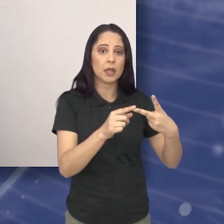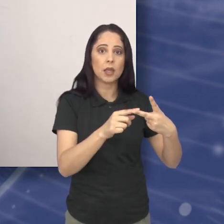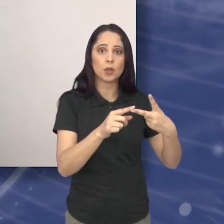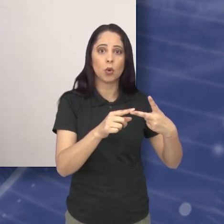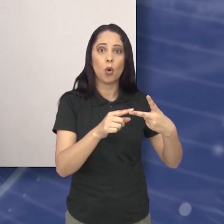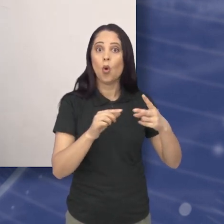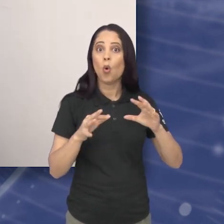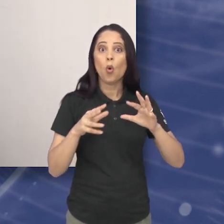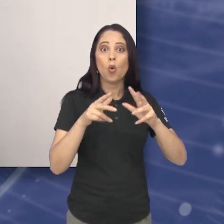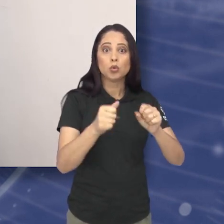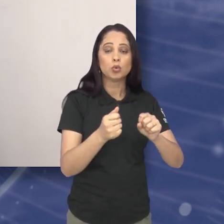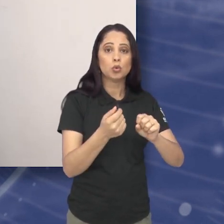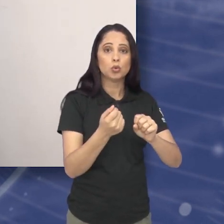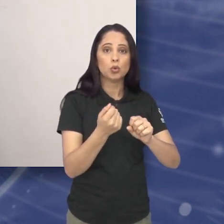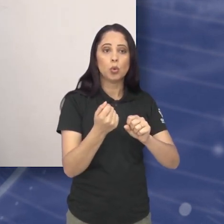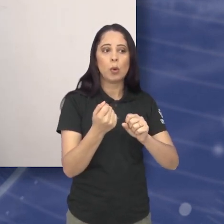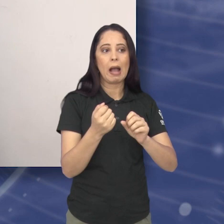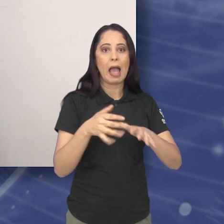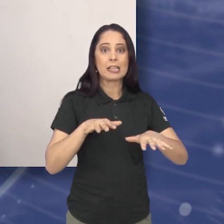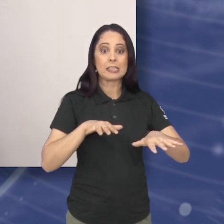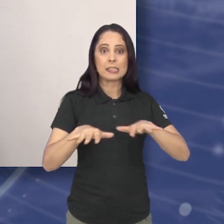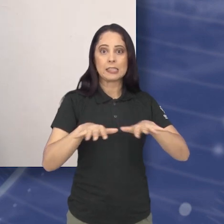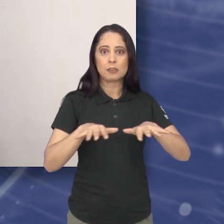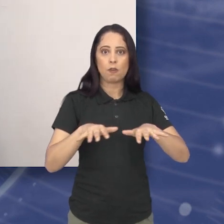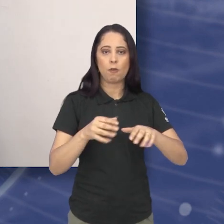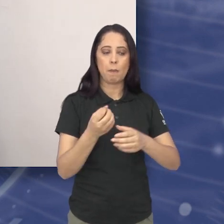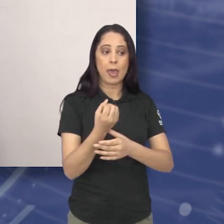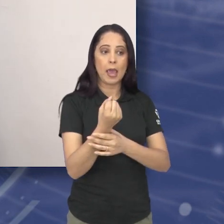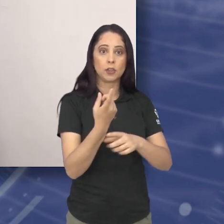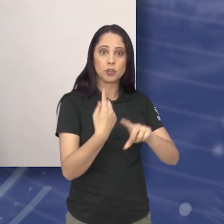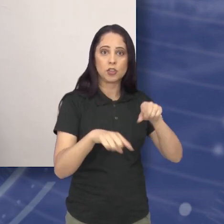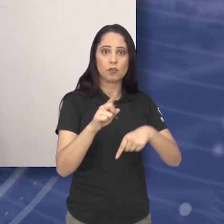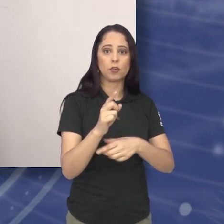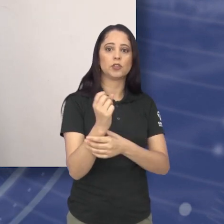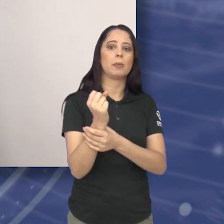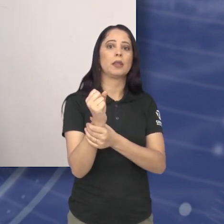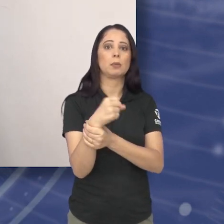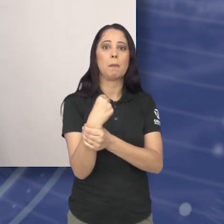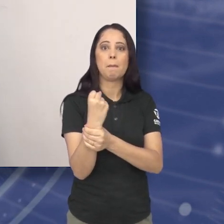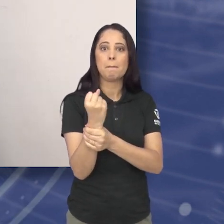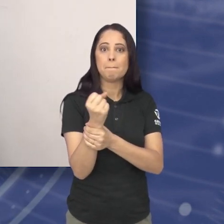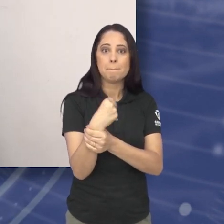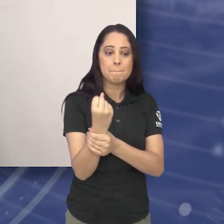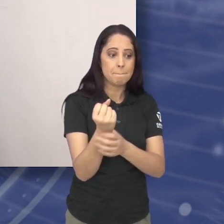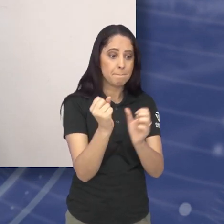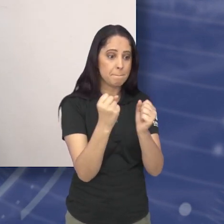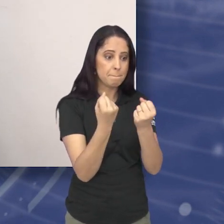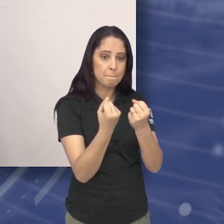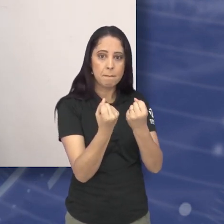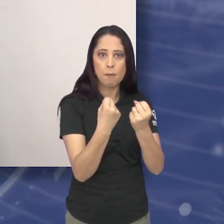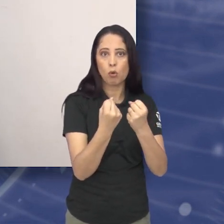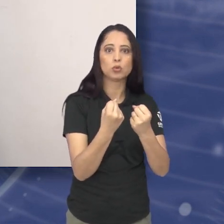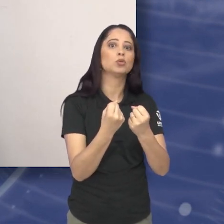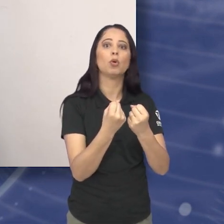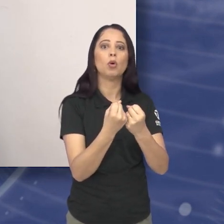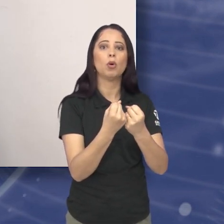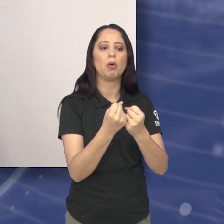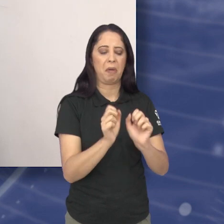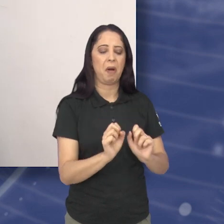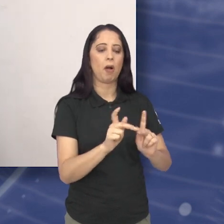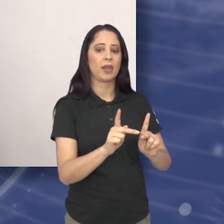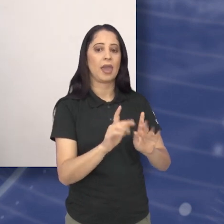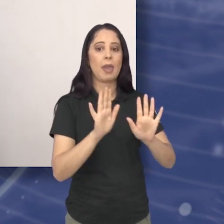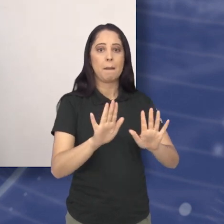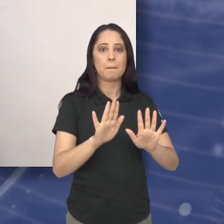era desenvolvimento motor, tudo eu conseguia marcar com um P de presente. E tudo que era desenvolvimento